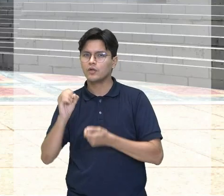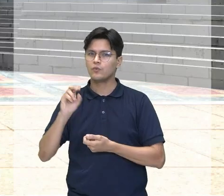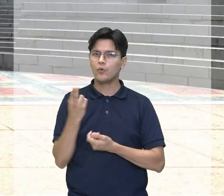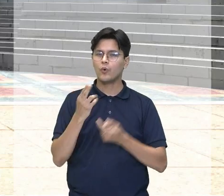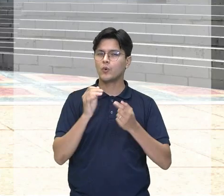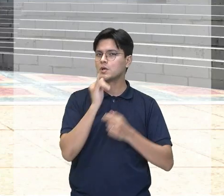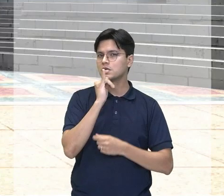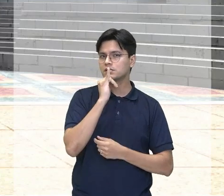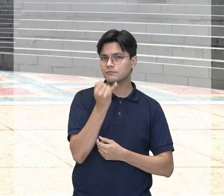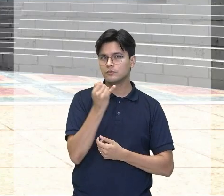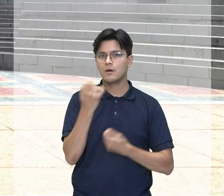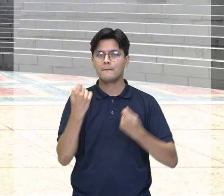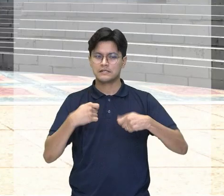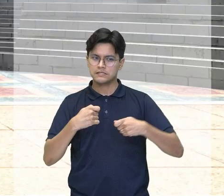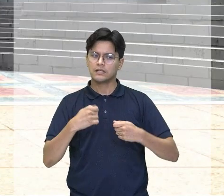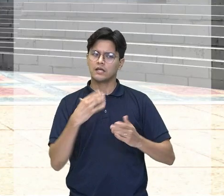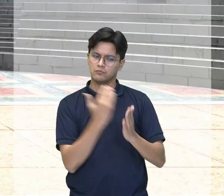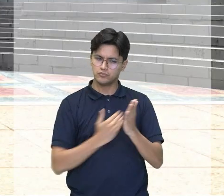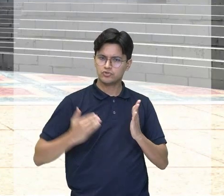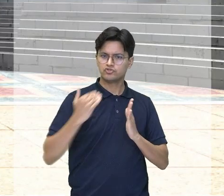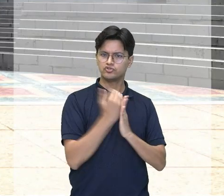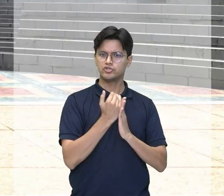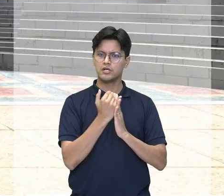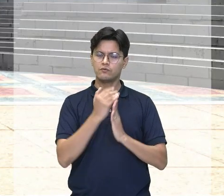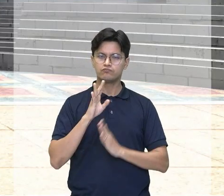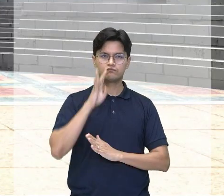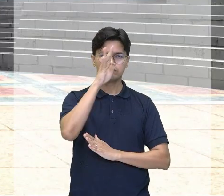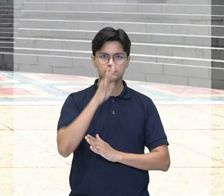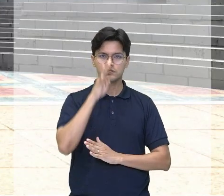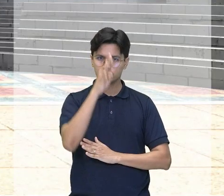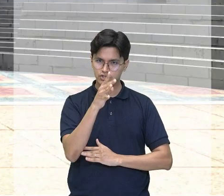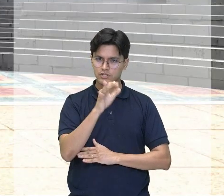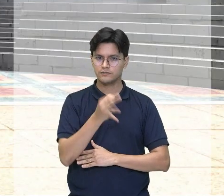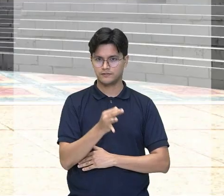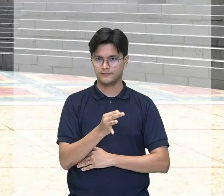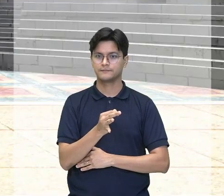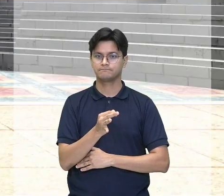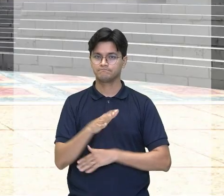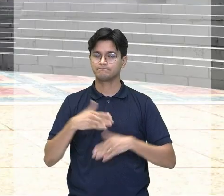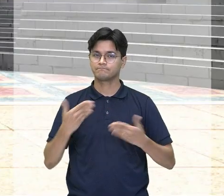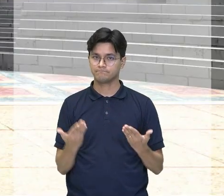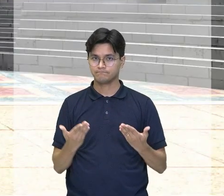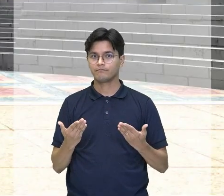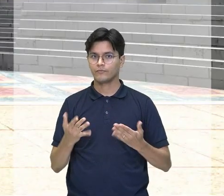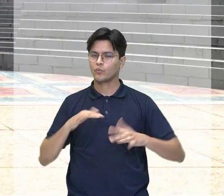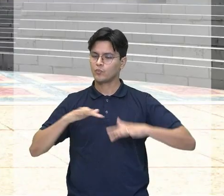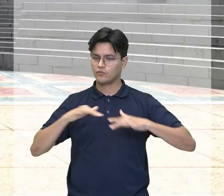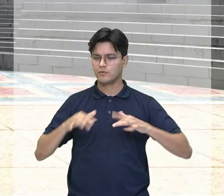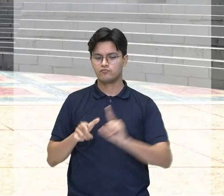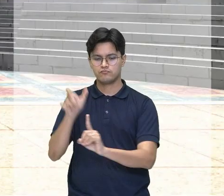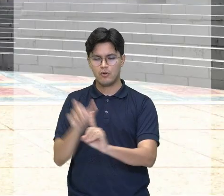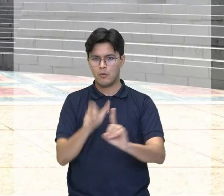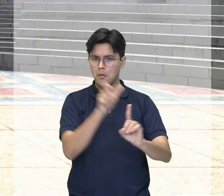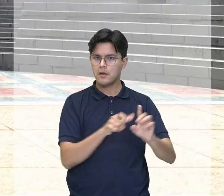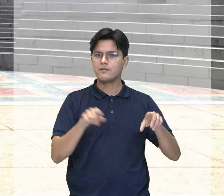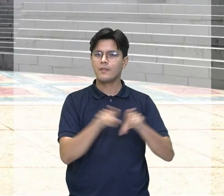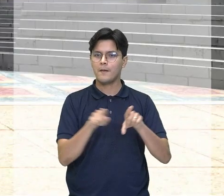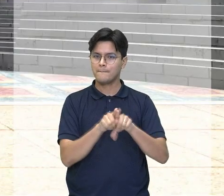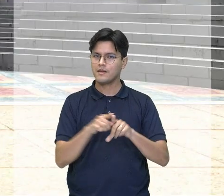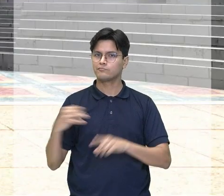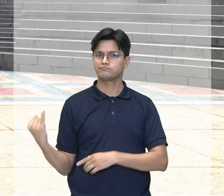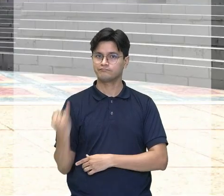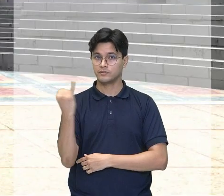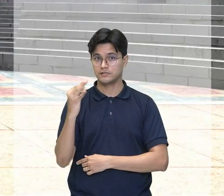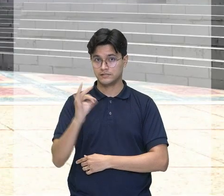os movimentos desse personagem também vão ser importantes, tá bom? Continuando, quando se trata